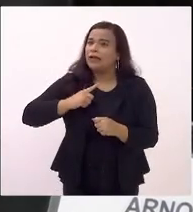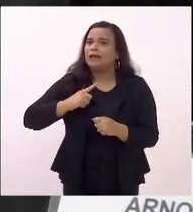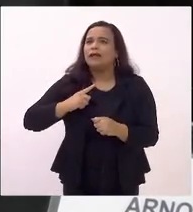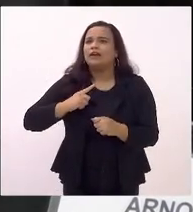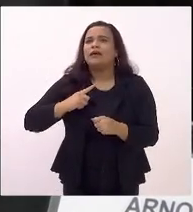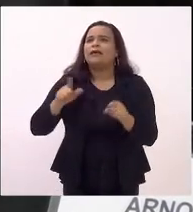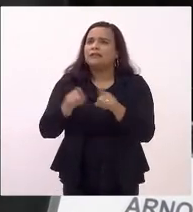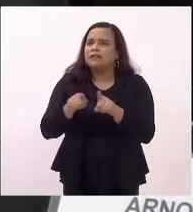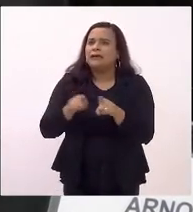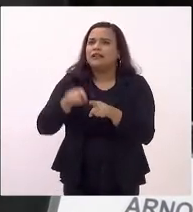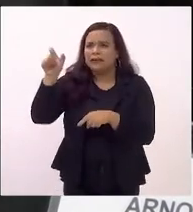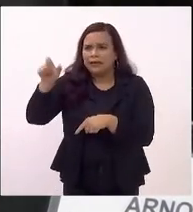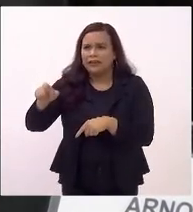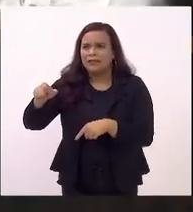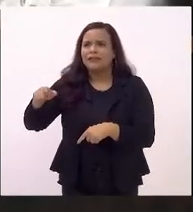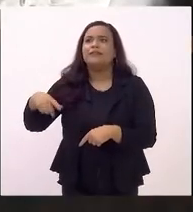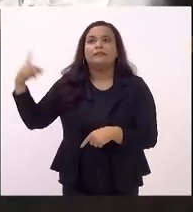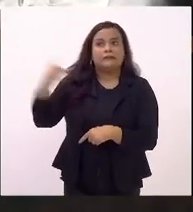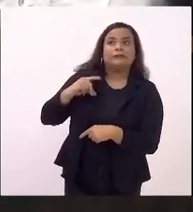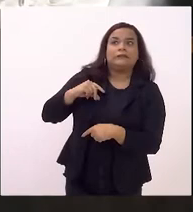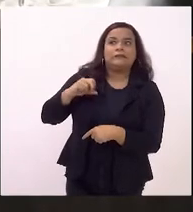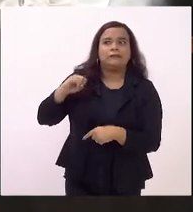na hora que for necessário,